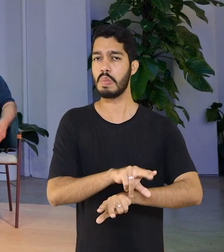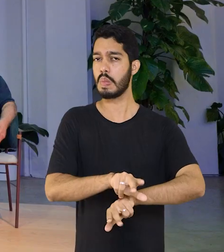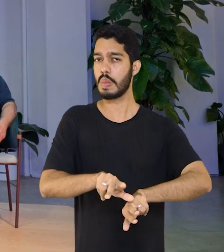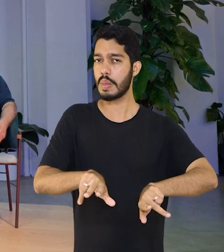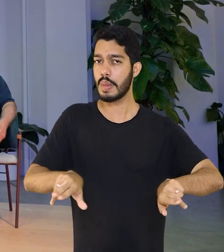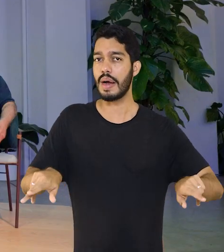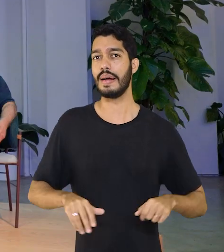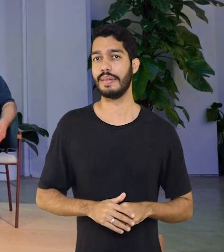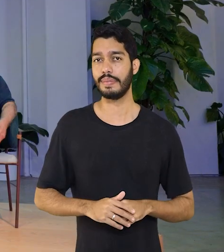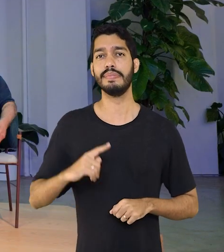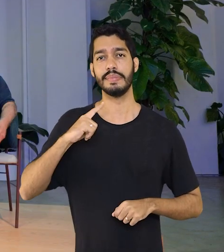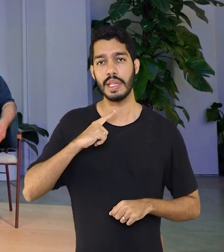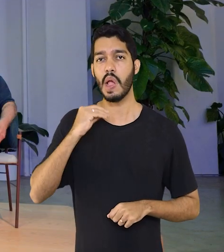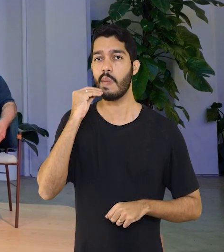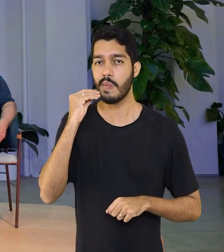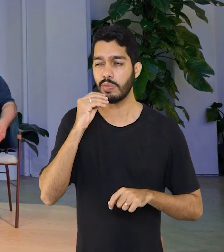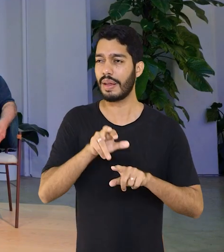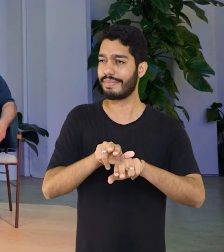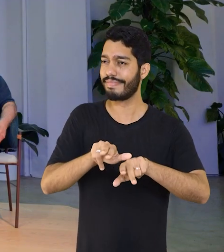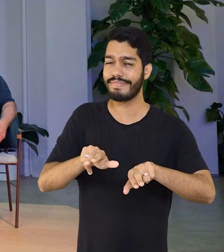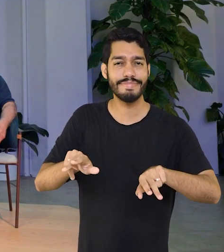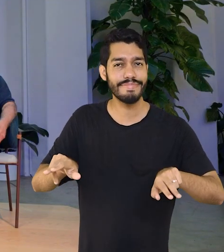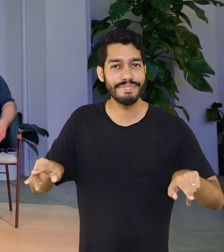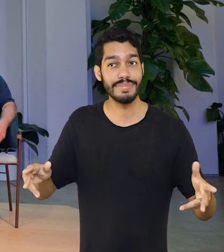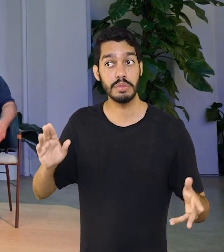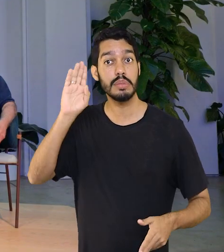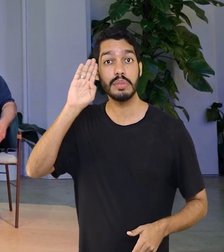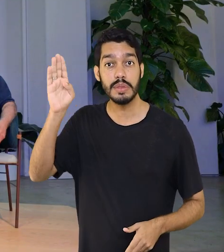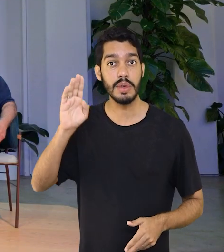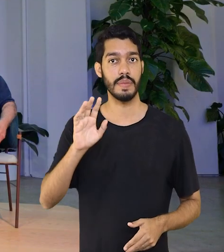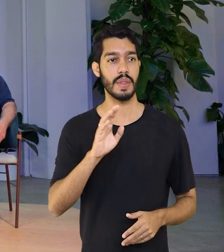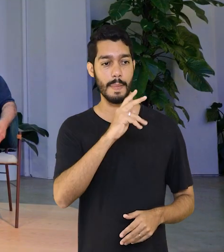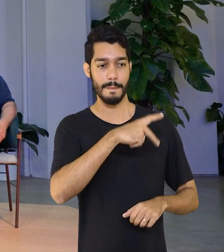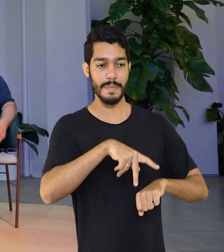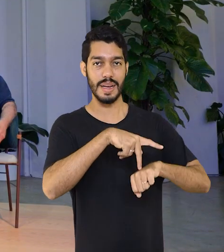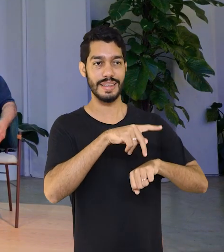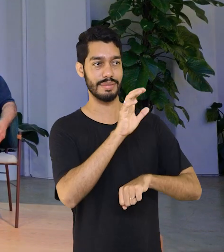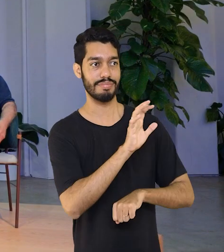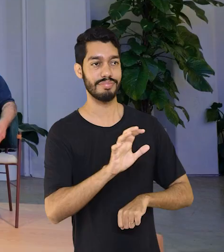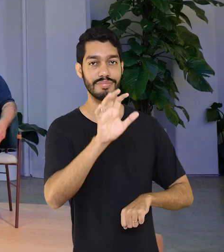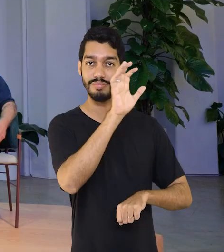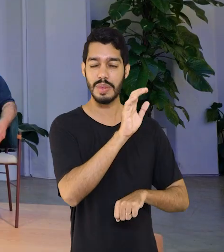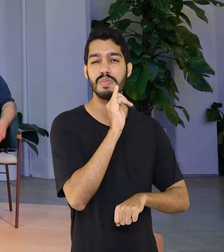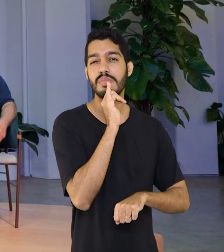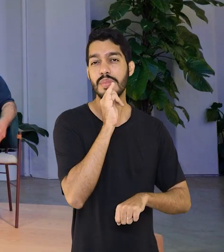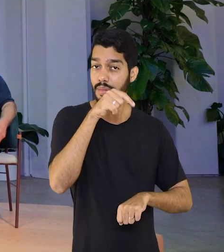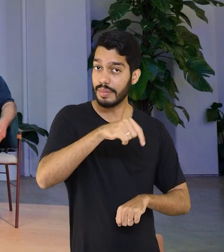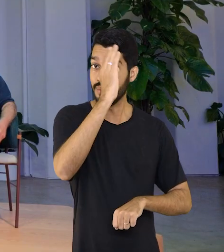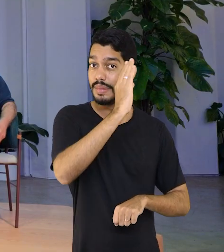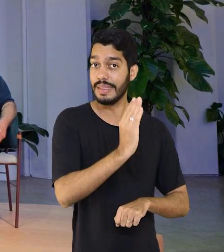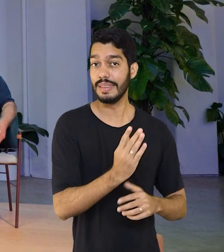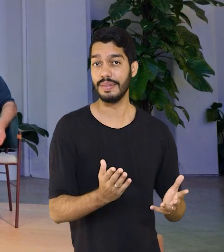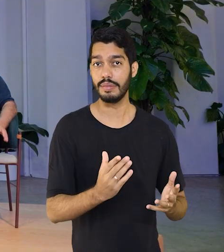uma série de oportunidades, principalmente para regiões e países como o Brasil, né, que tem um